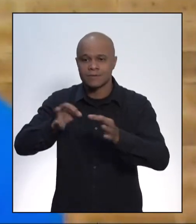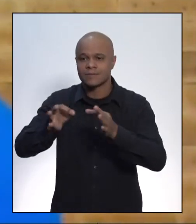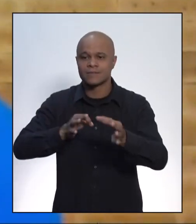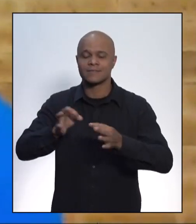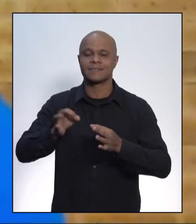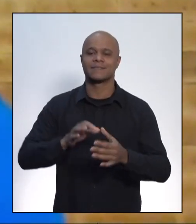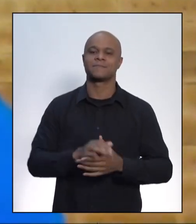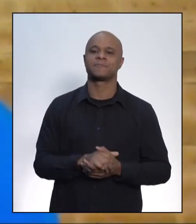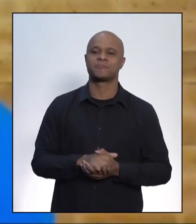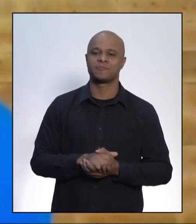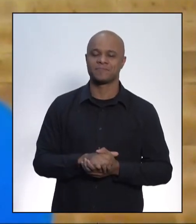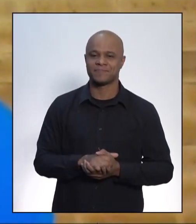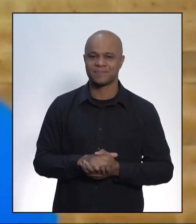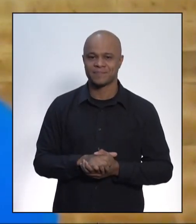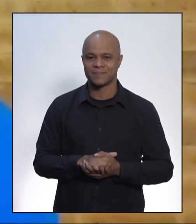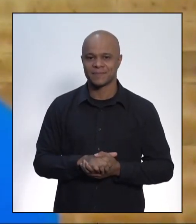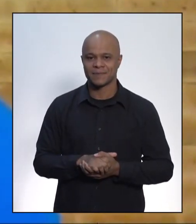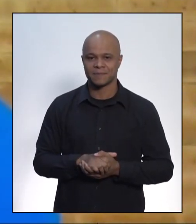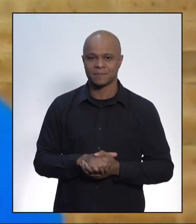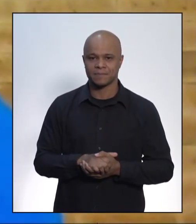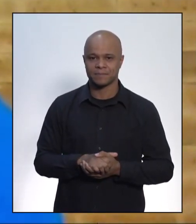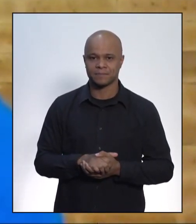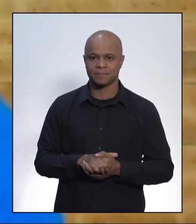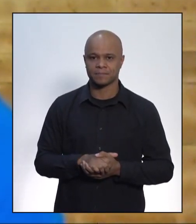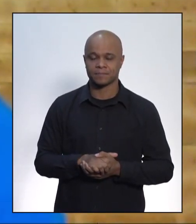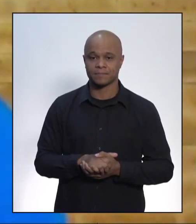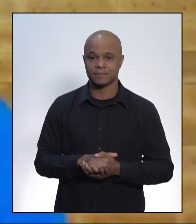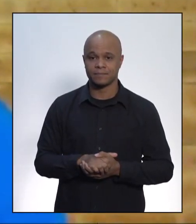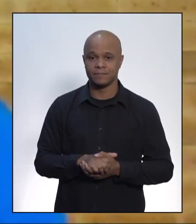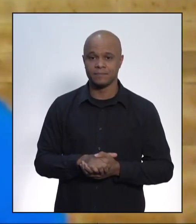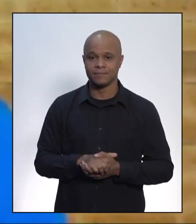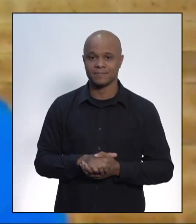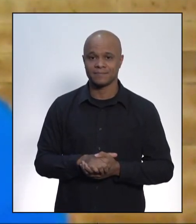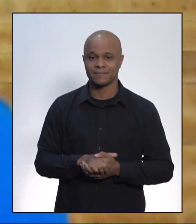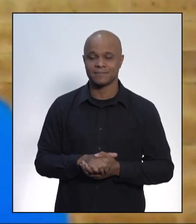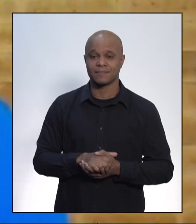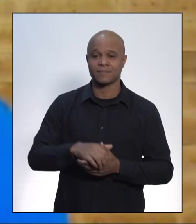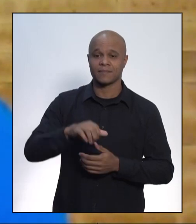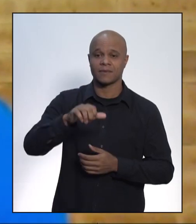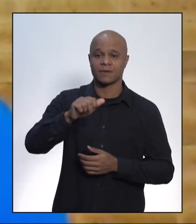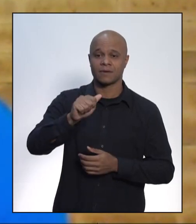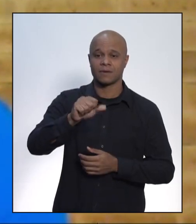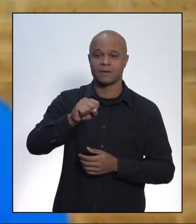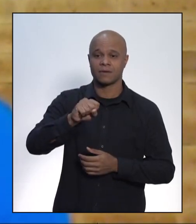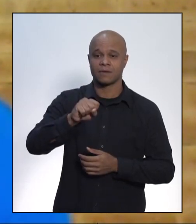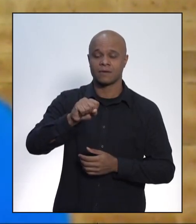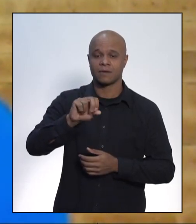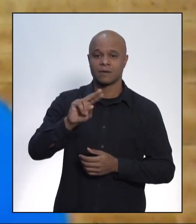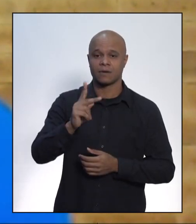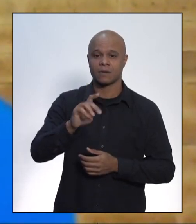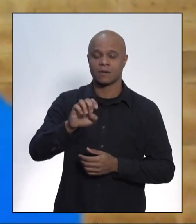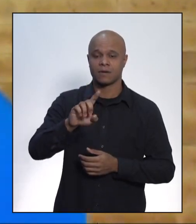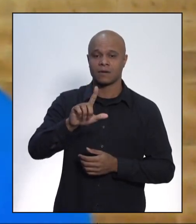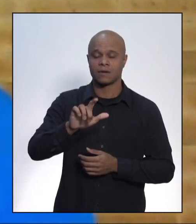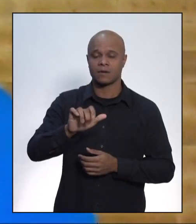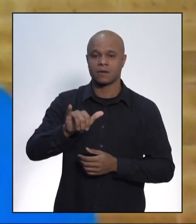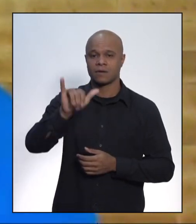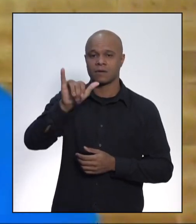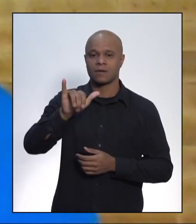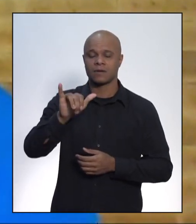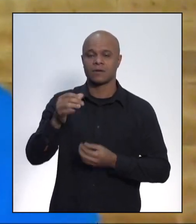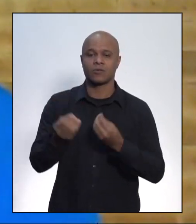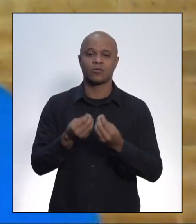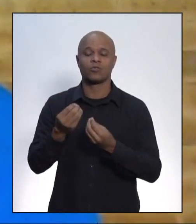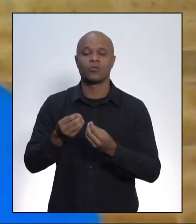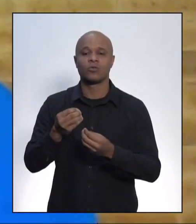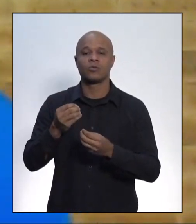do caminho, tá? A Ashley pergunta: como descobrir se você tem potencial para